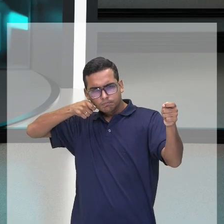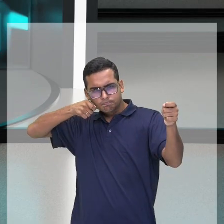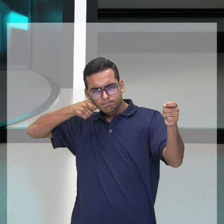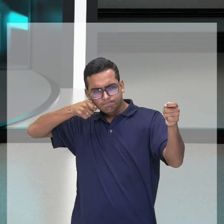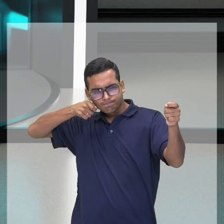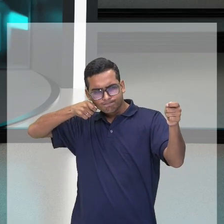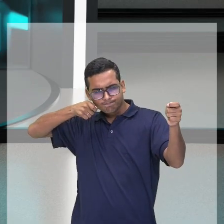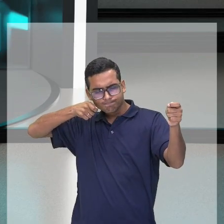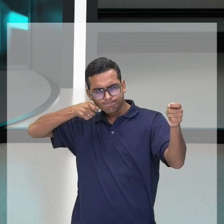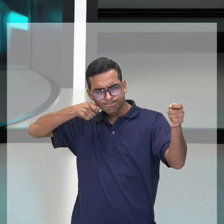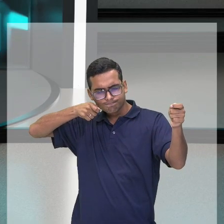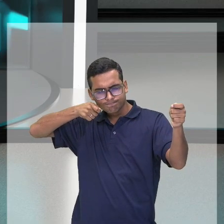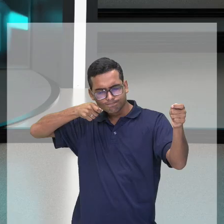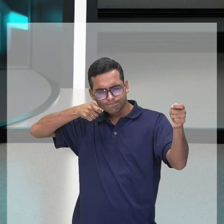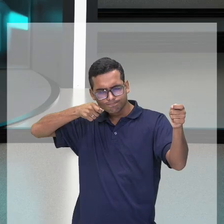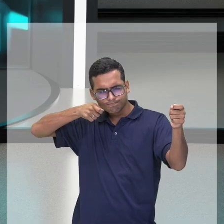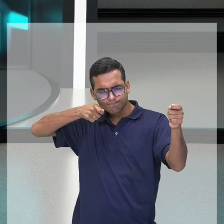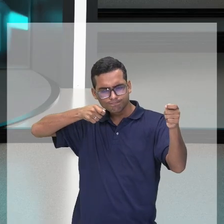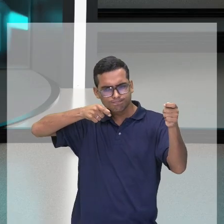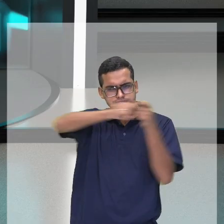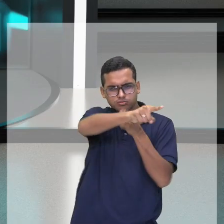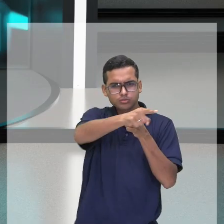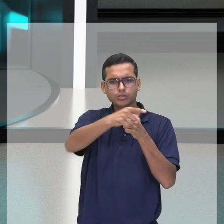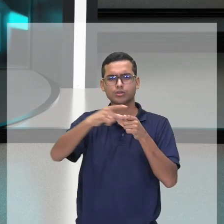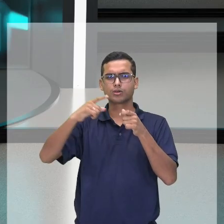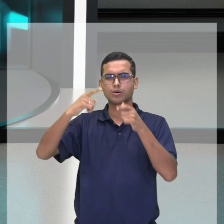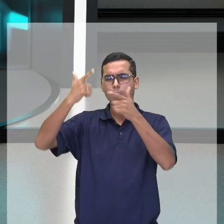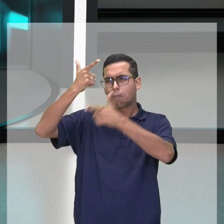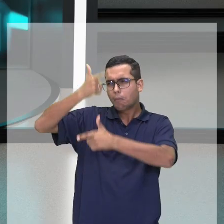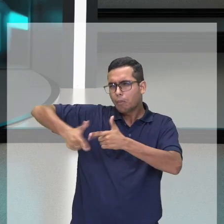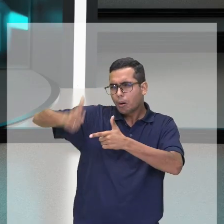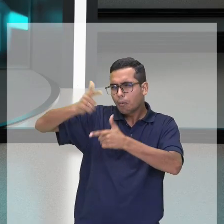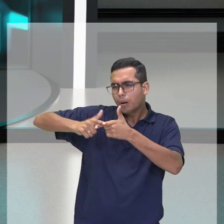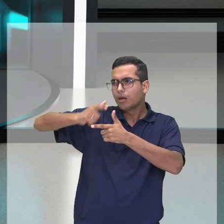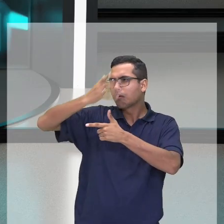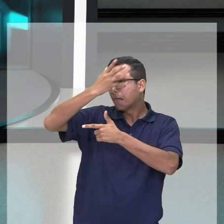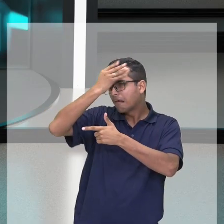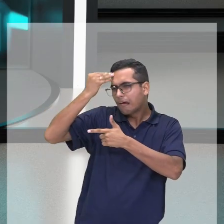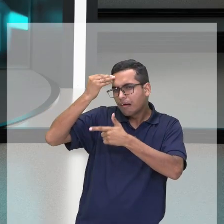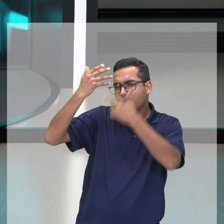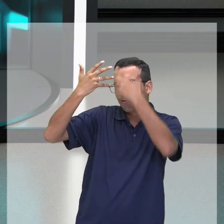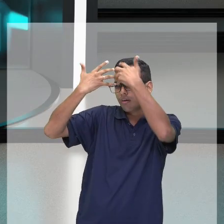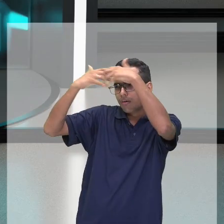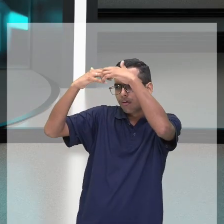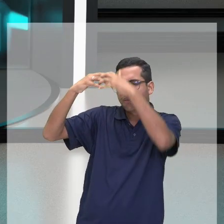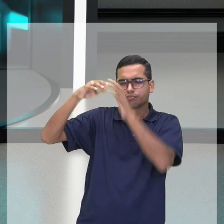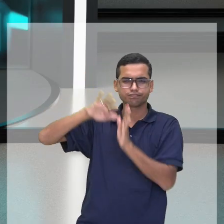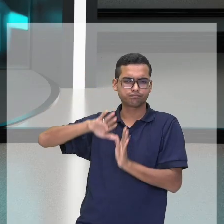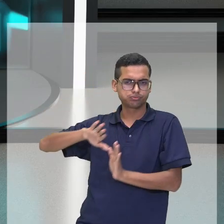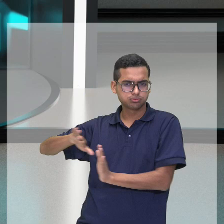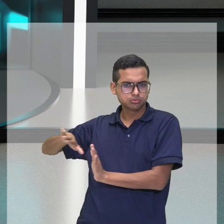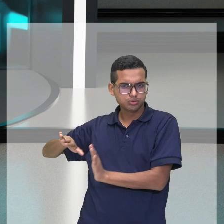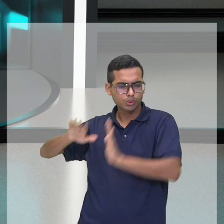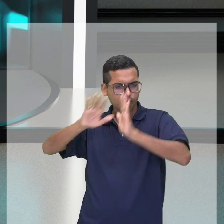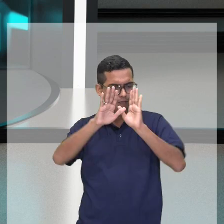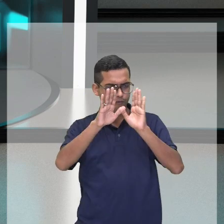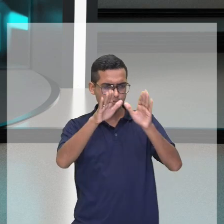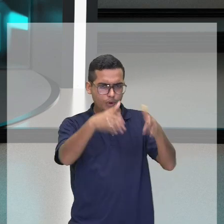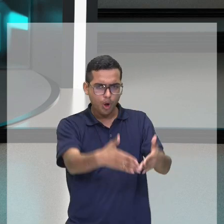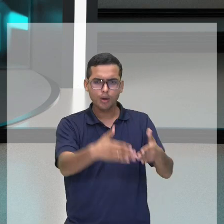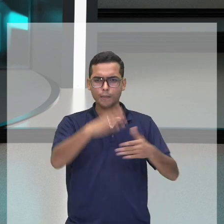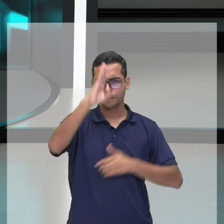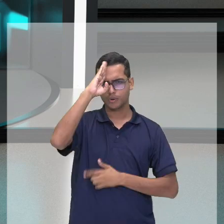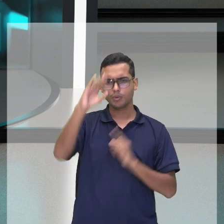esquecendo daqueles problemas, você acaba pensando de uma forma melhor e também focando principalmente no,